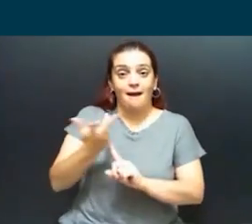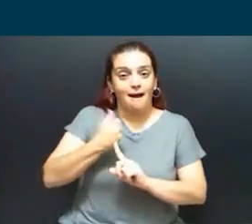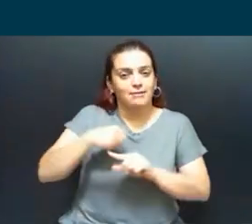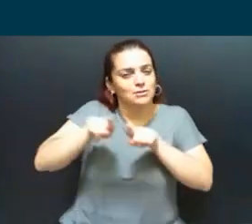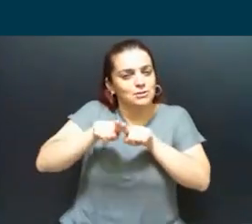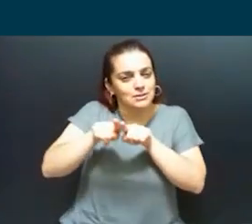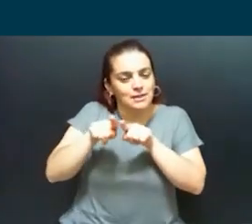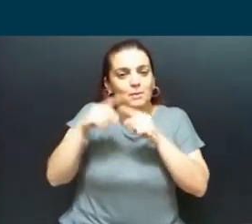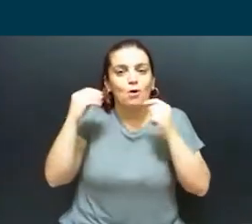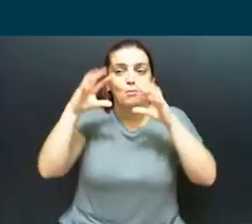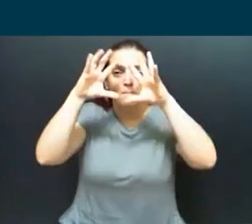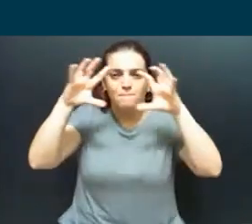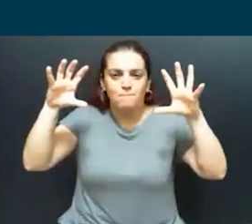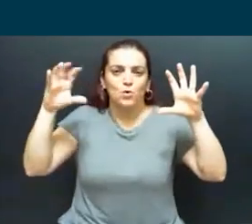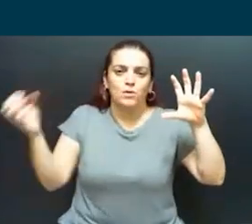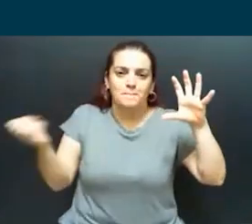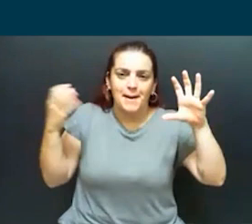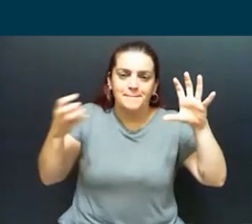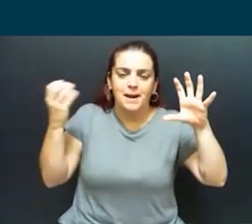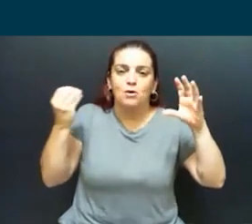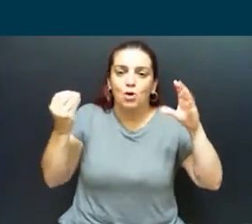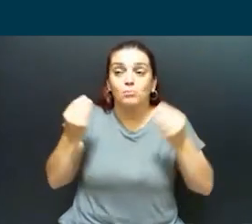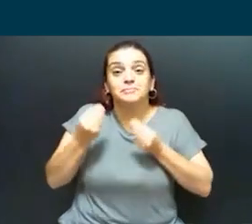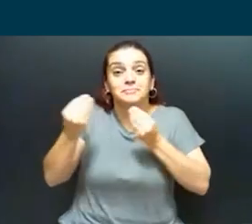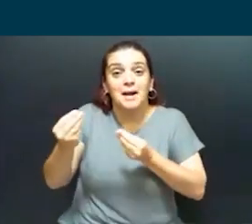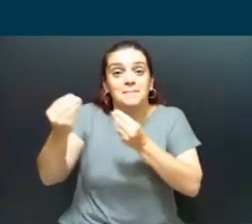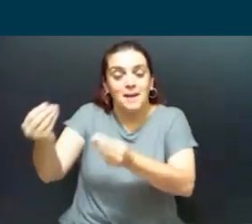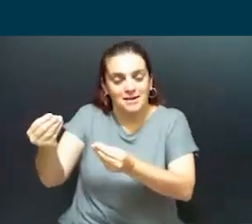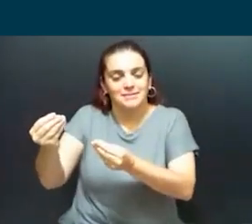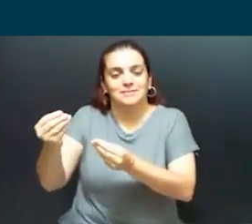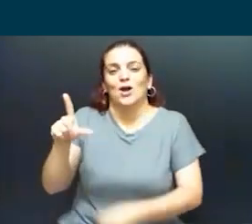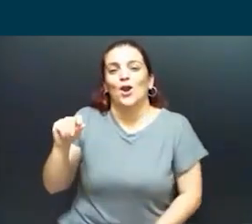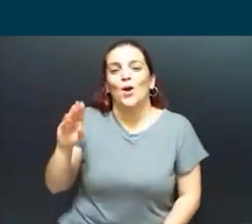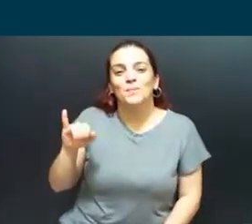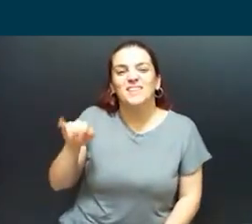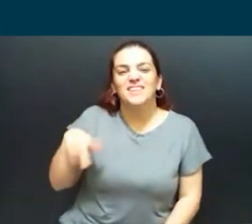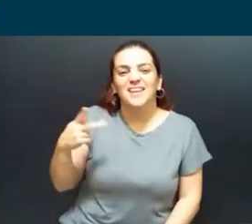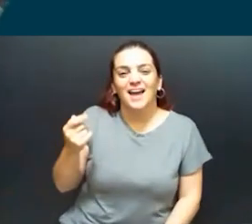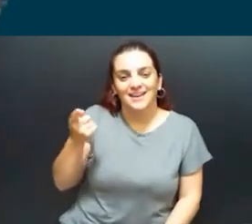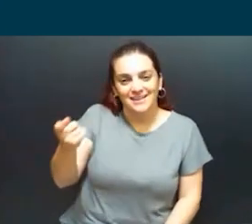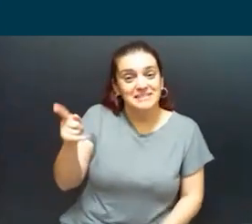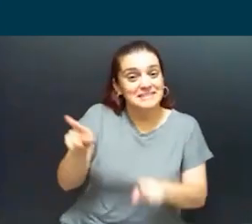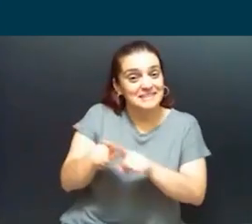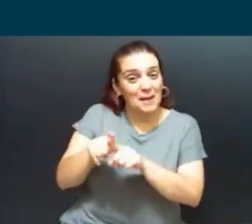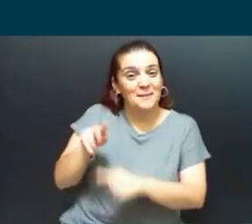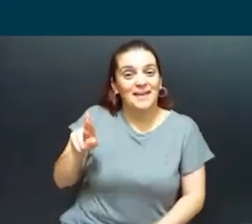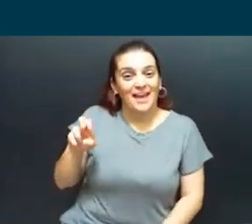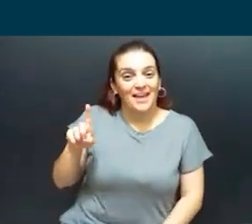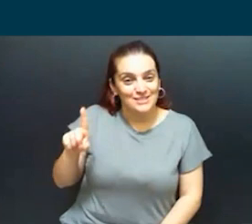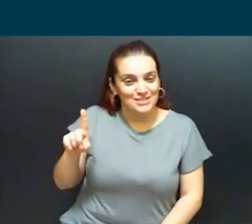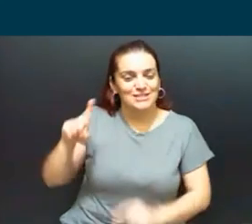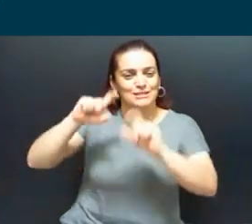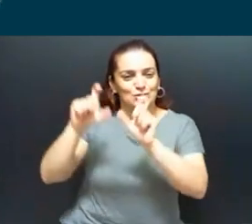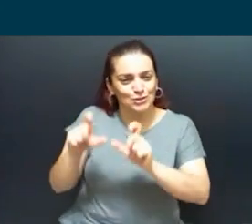da nuvem e plataformas de entrega de software. Lobinha é também a Head de Infraestrutura na TOTWORKS Brasil